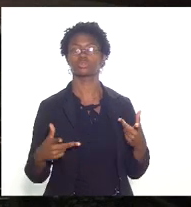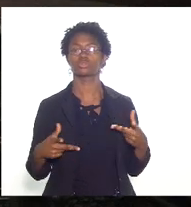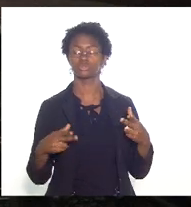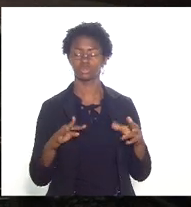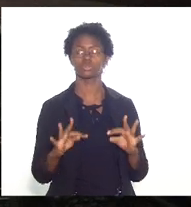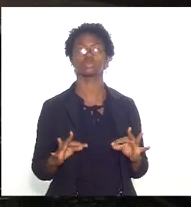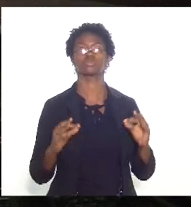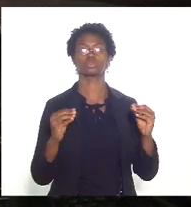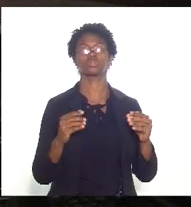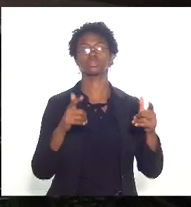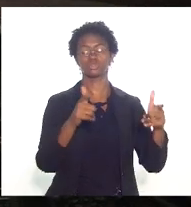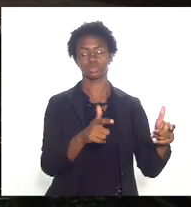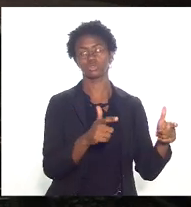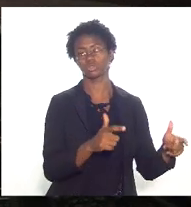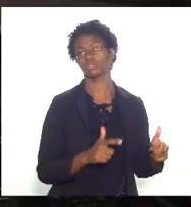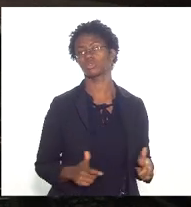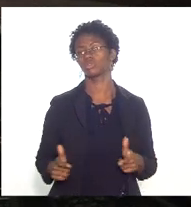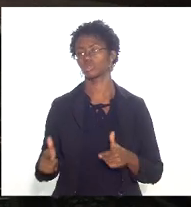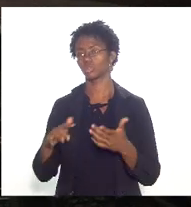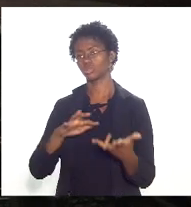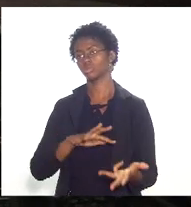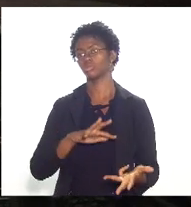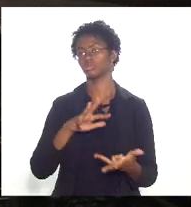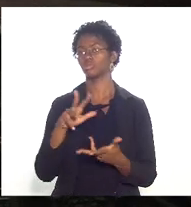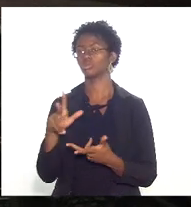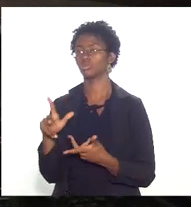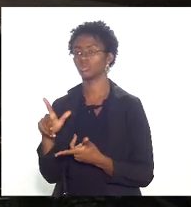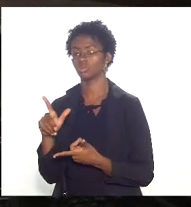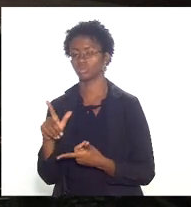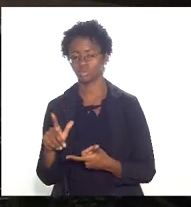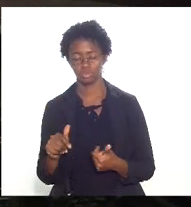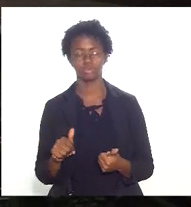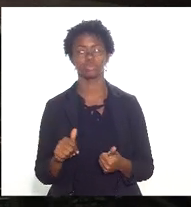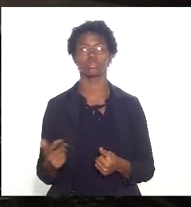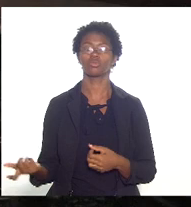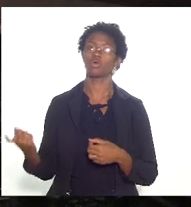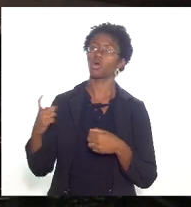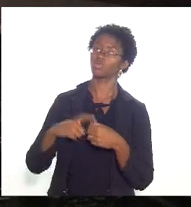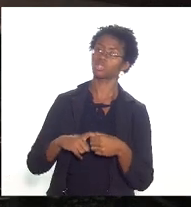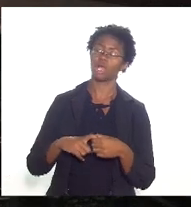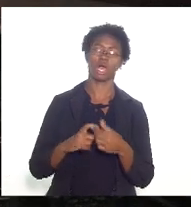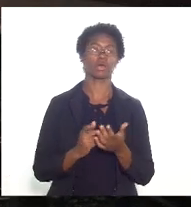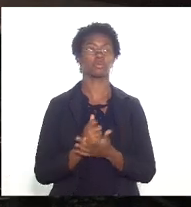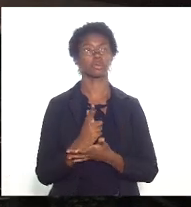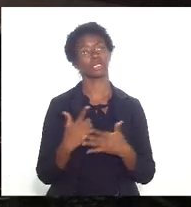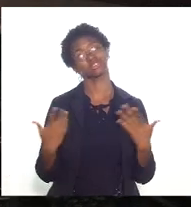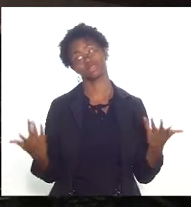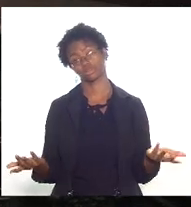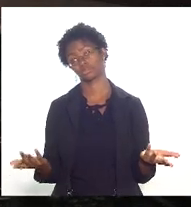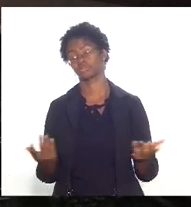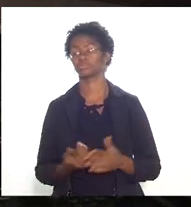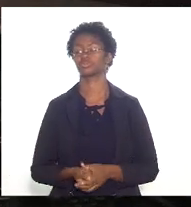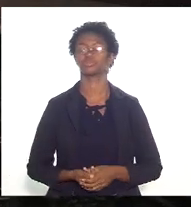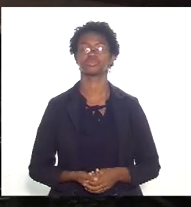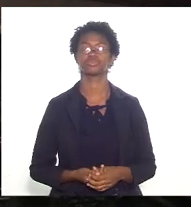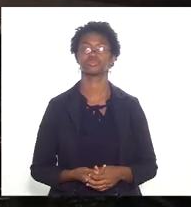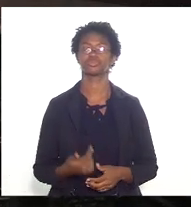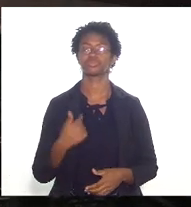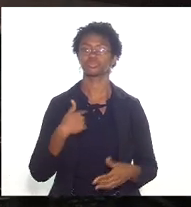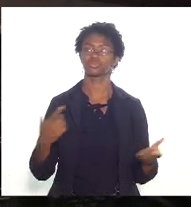em todos os outros locais nosso o nosso planeta está reestatizando portanto deixo aqui é